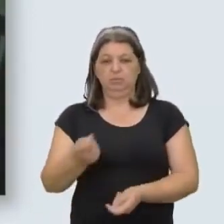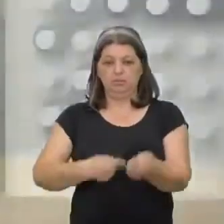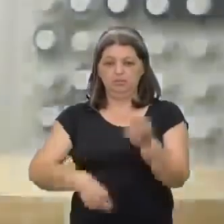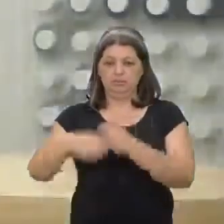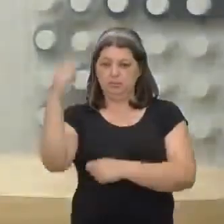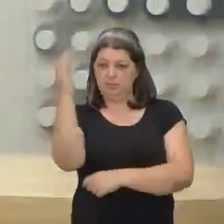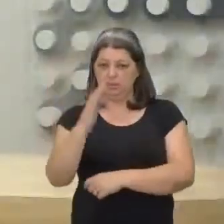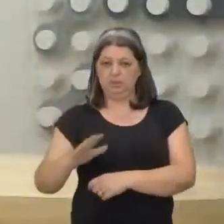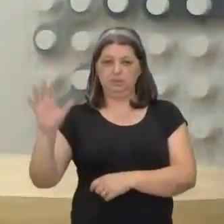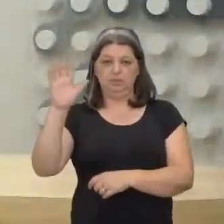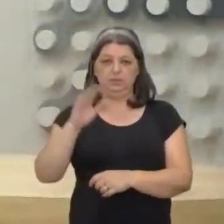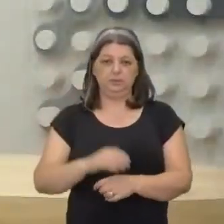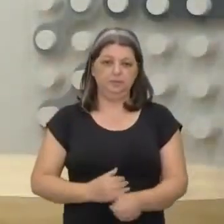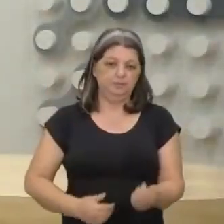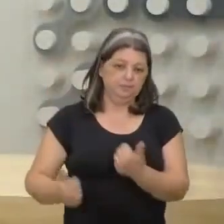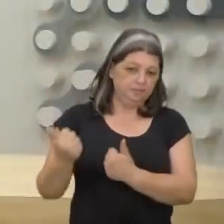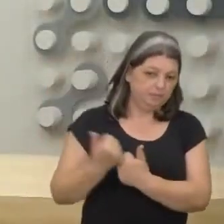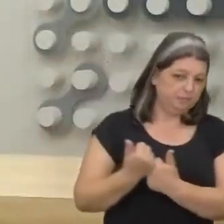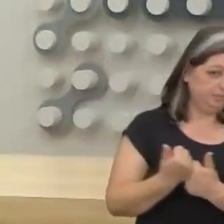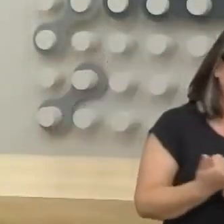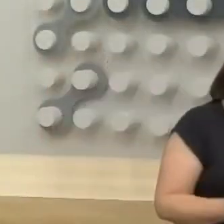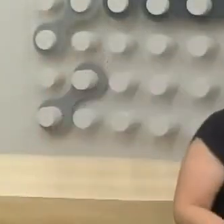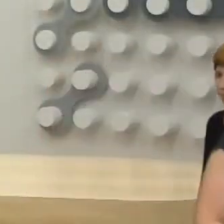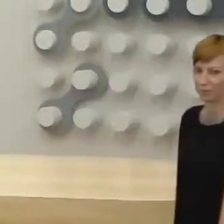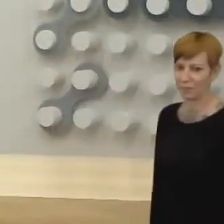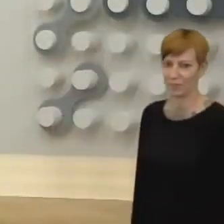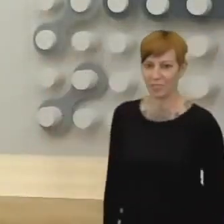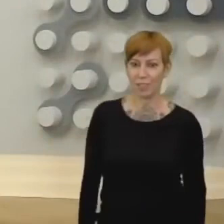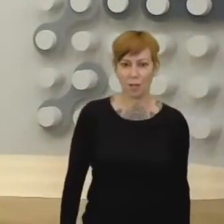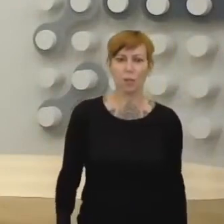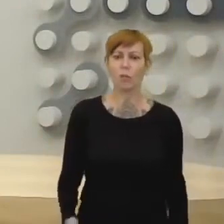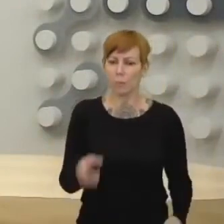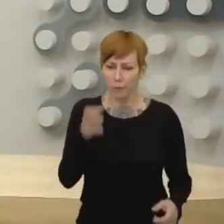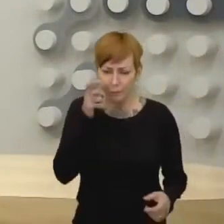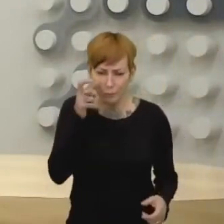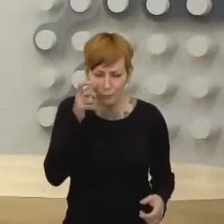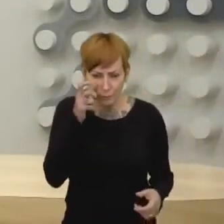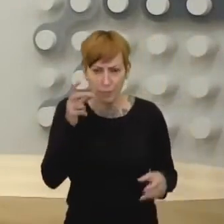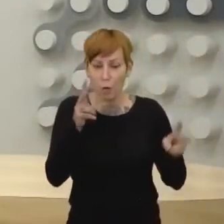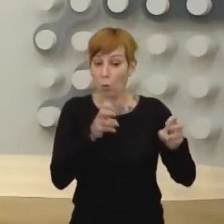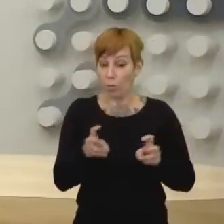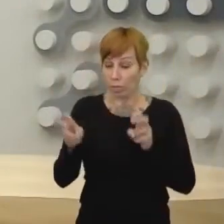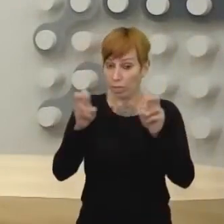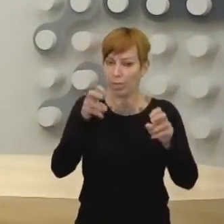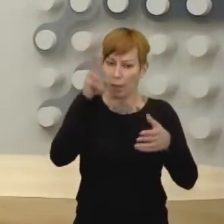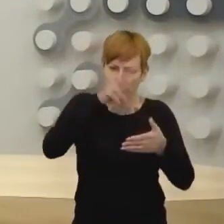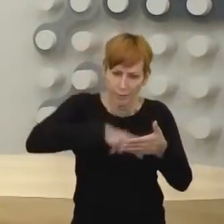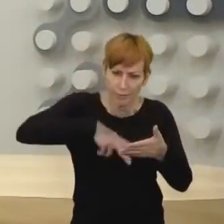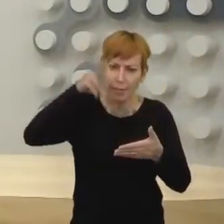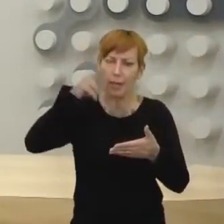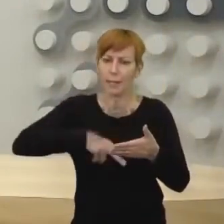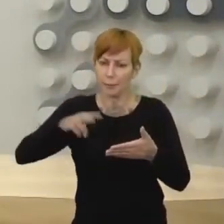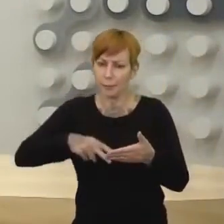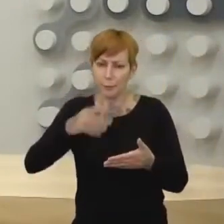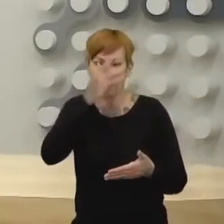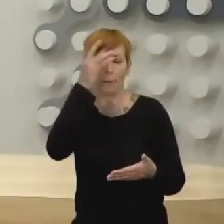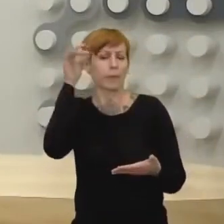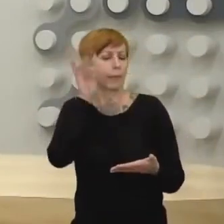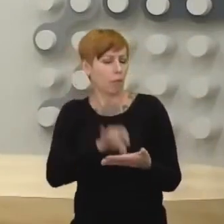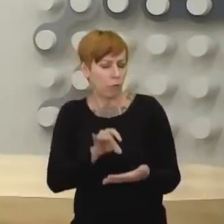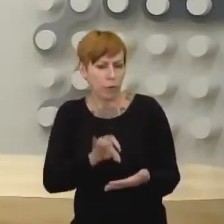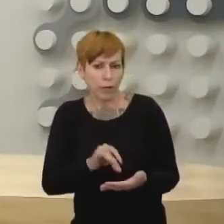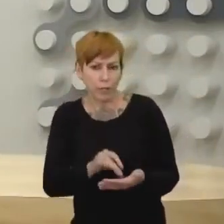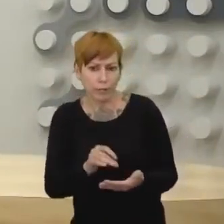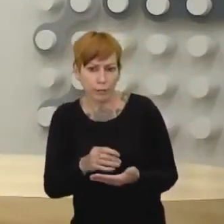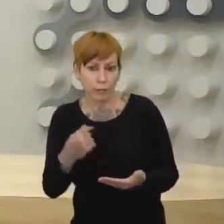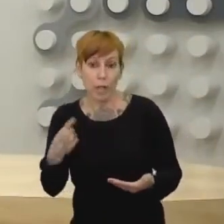brasileiro. Então a gente pode ver aí a questão da leitura. Primeiro a gente parte da nossa realidade, você já leu,